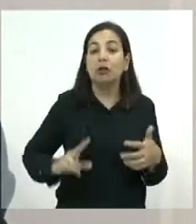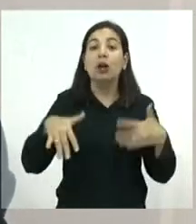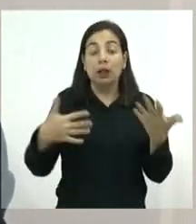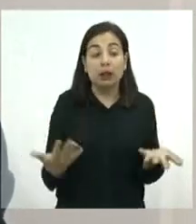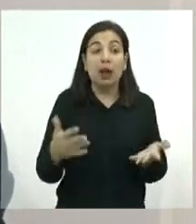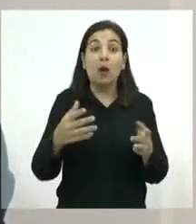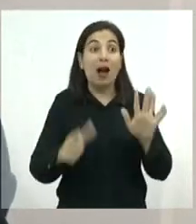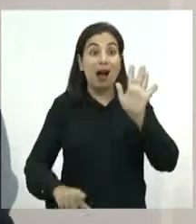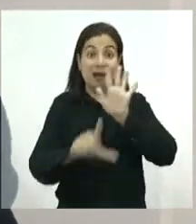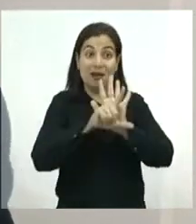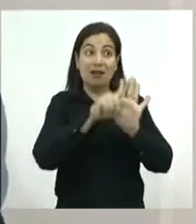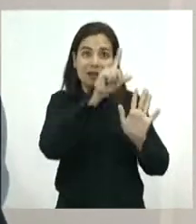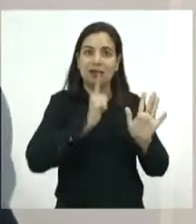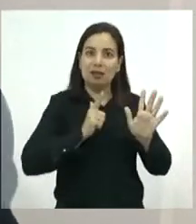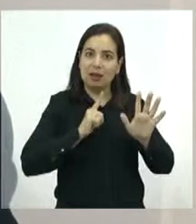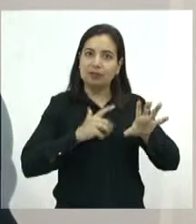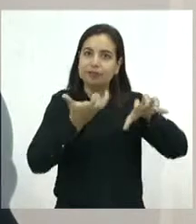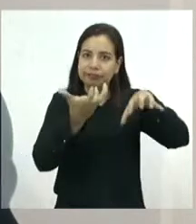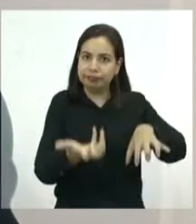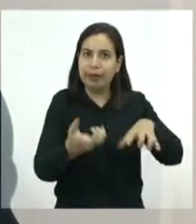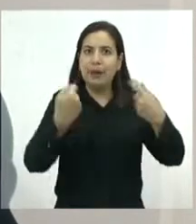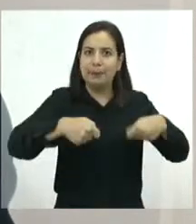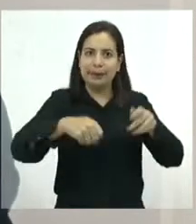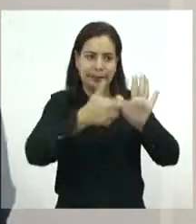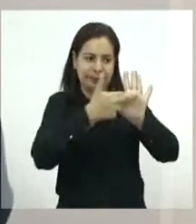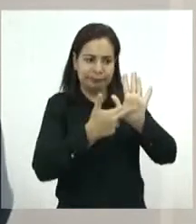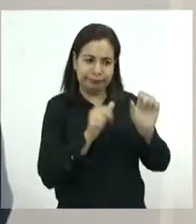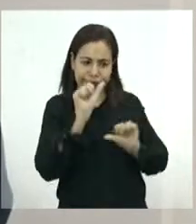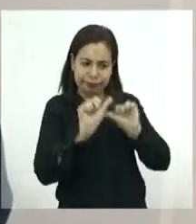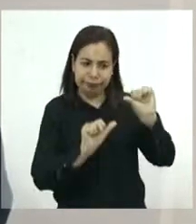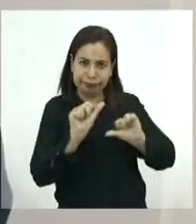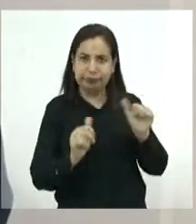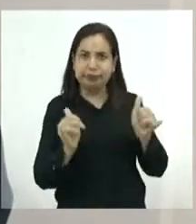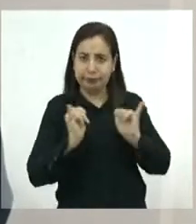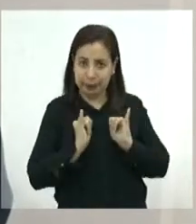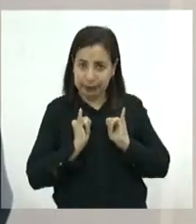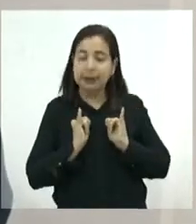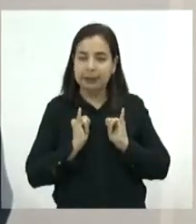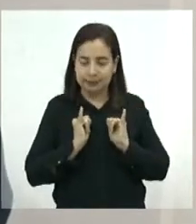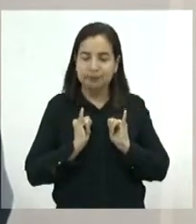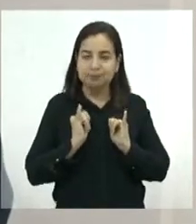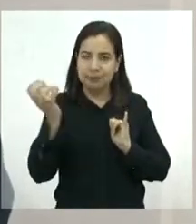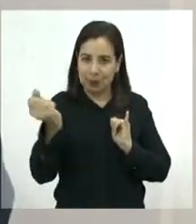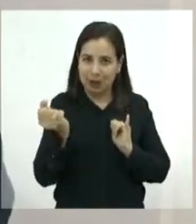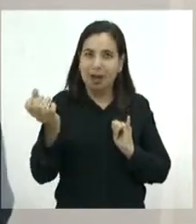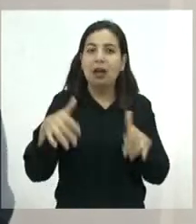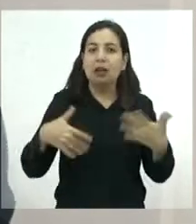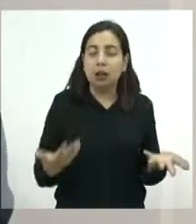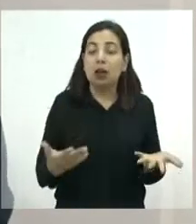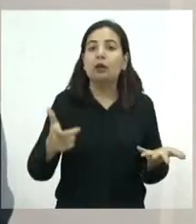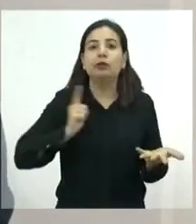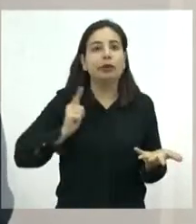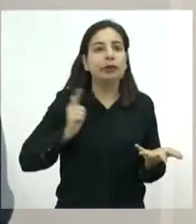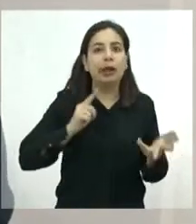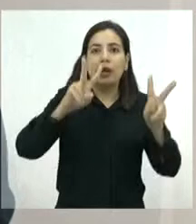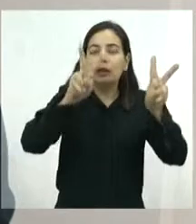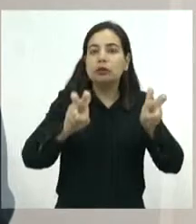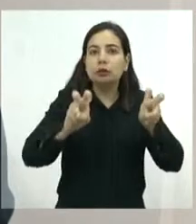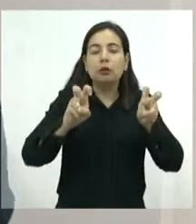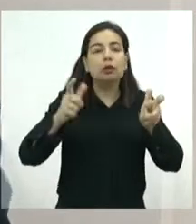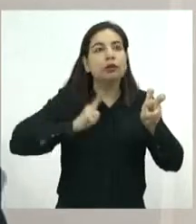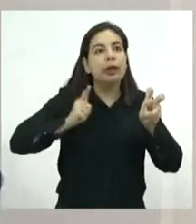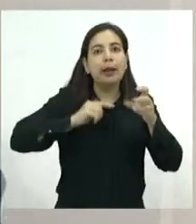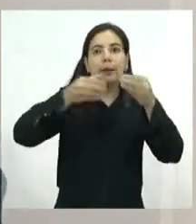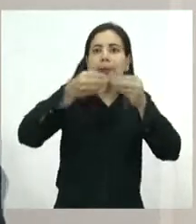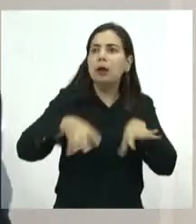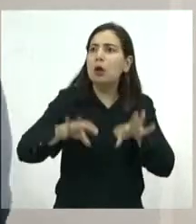que reformula a Previdência do Brasil, é um assunto que atinge todos os brasileiros, os